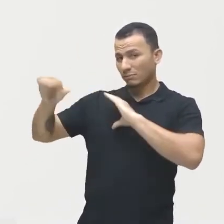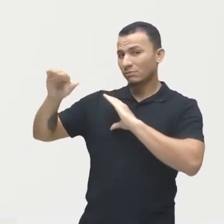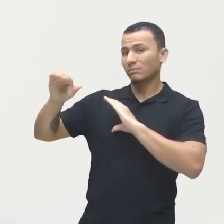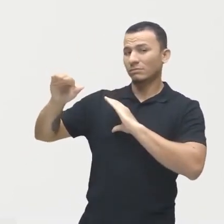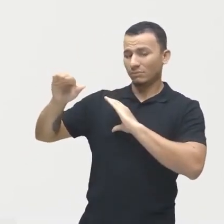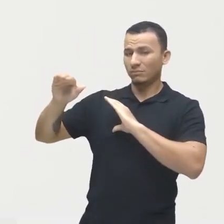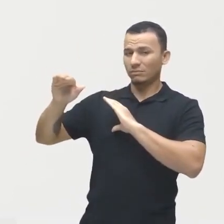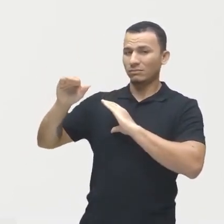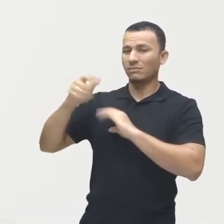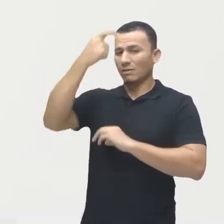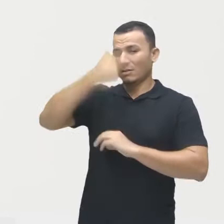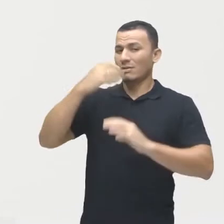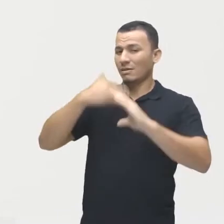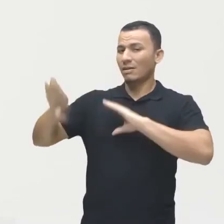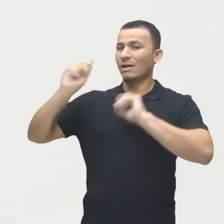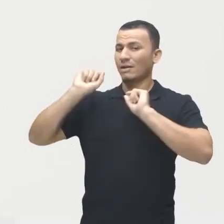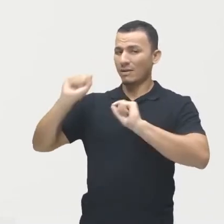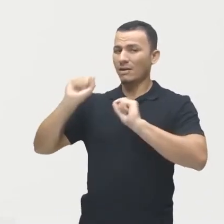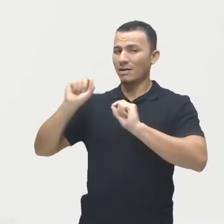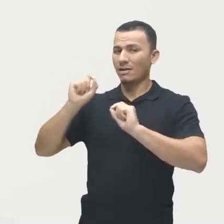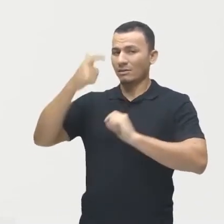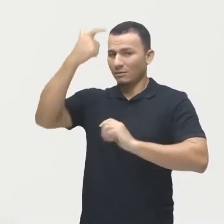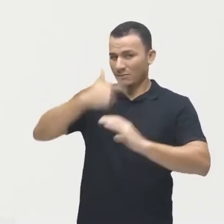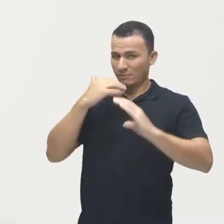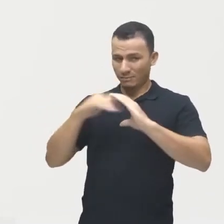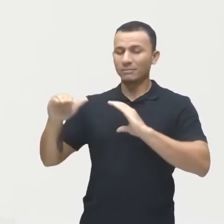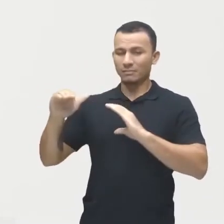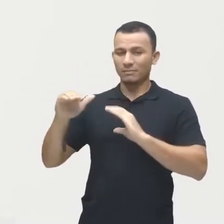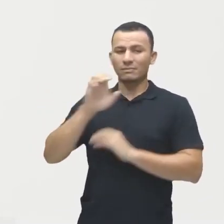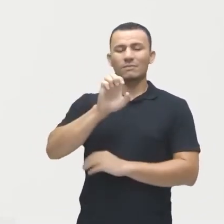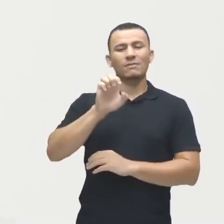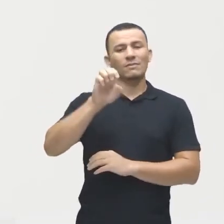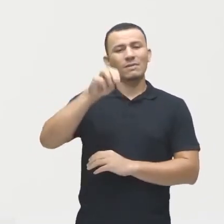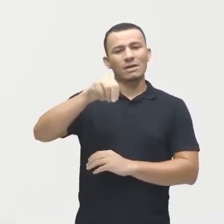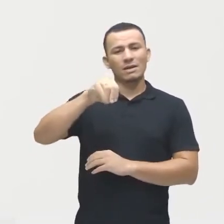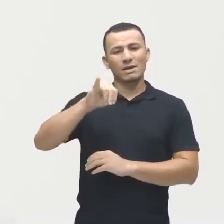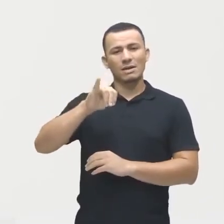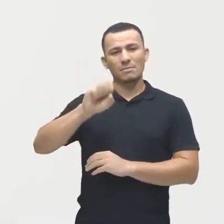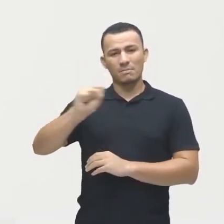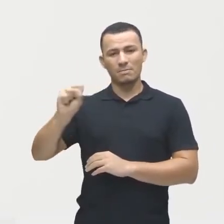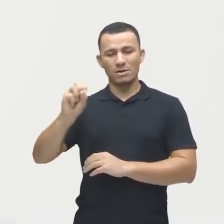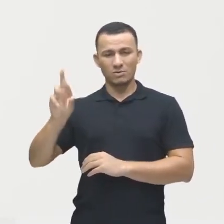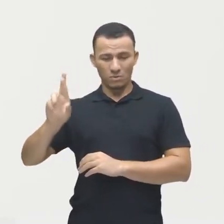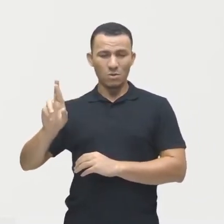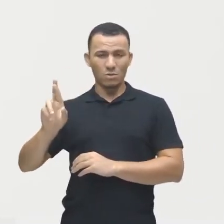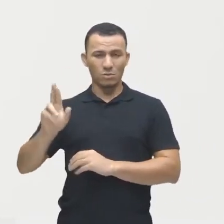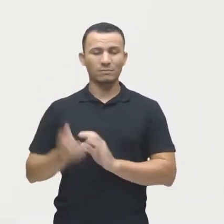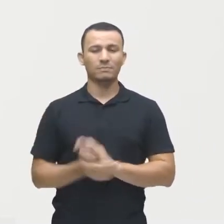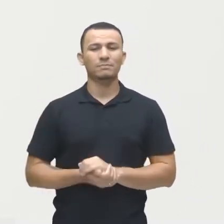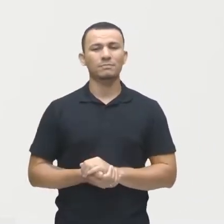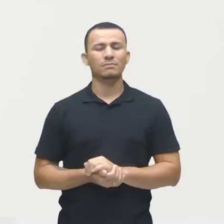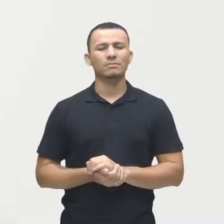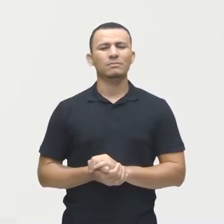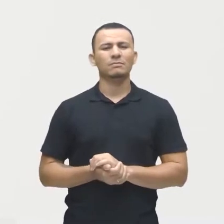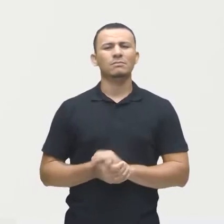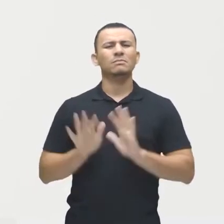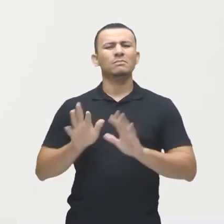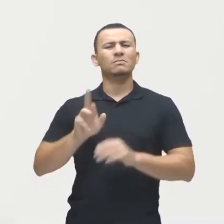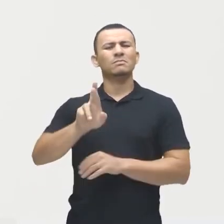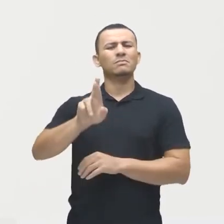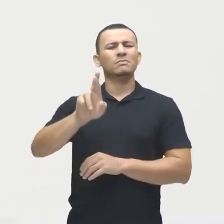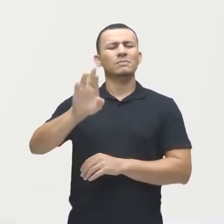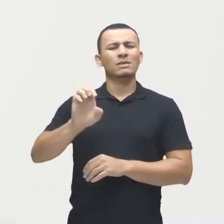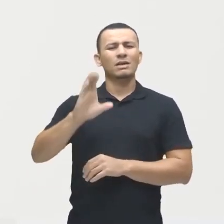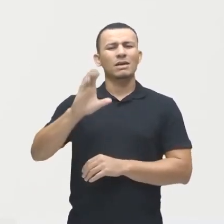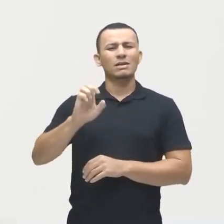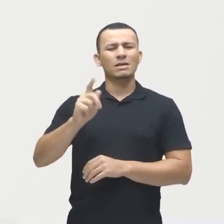é o remetente, ele envia a mensagem. Para quem? Para o receptor.